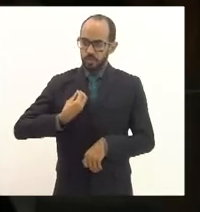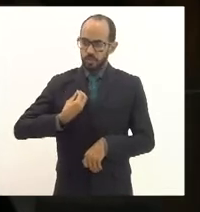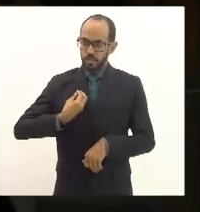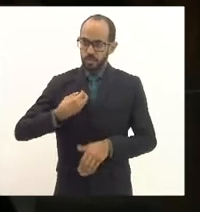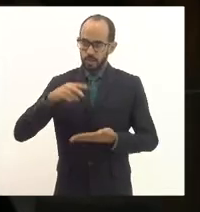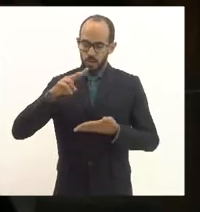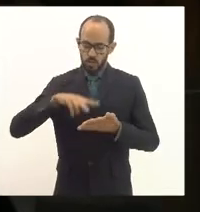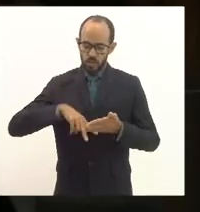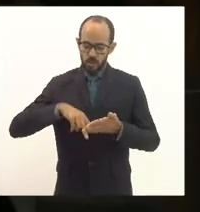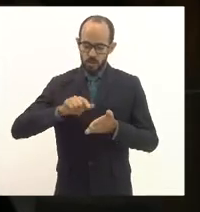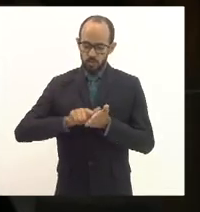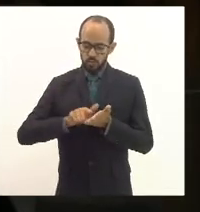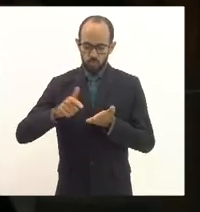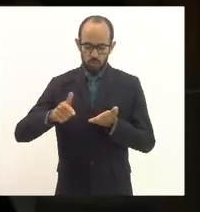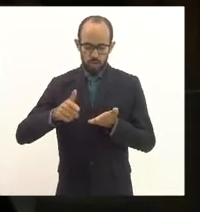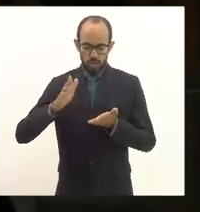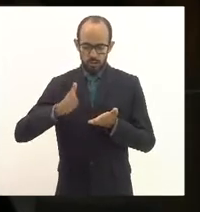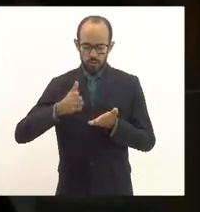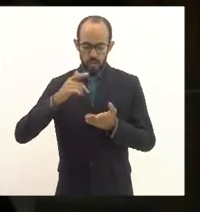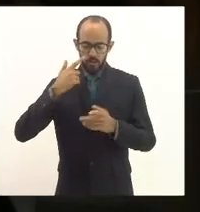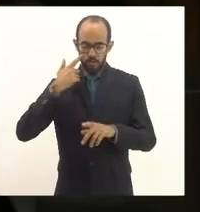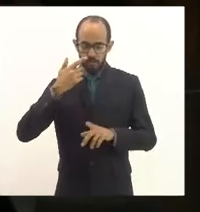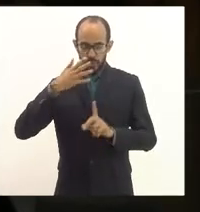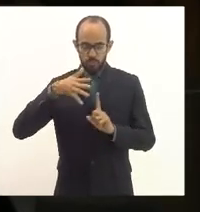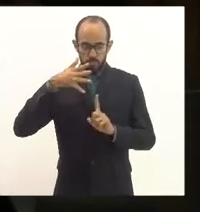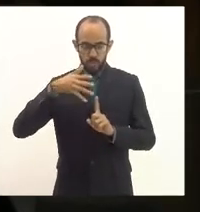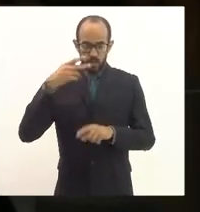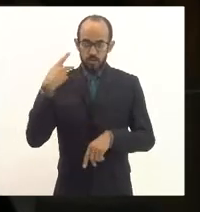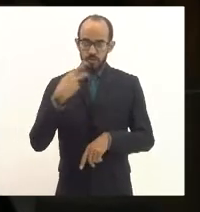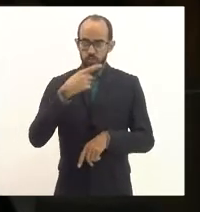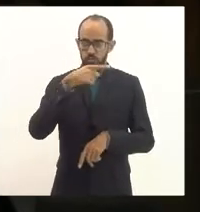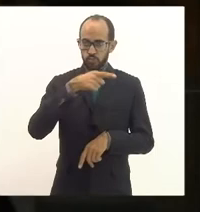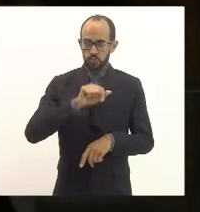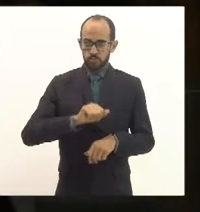jornais e já vi uma palestra sua,